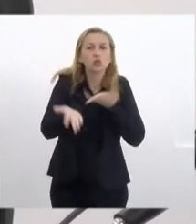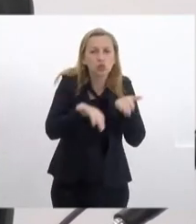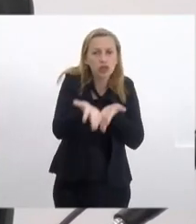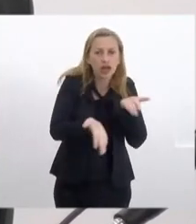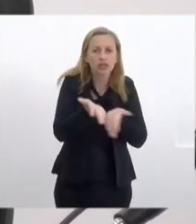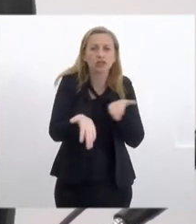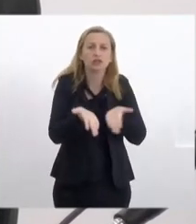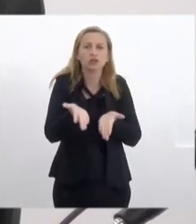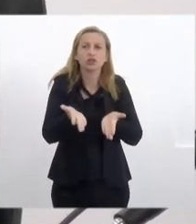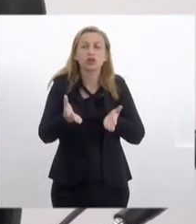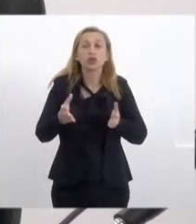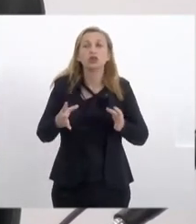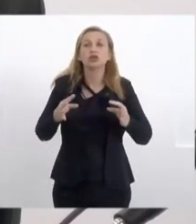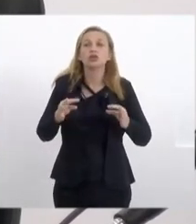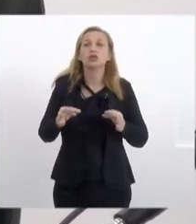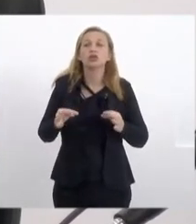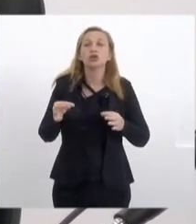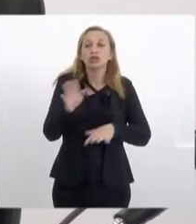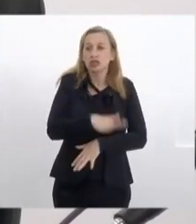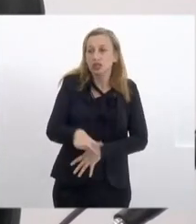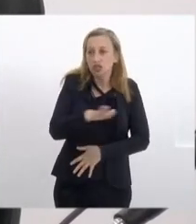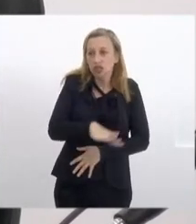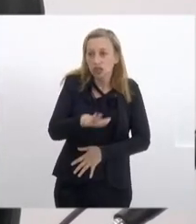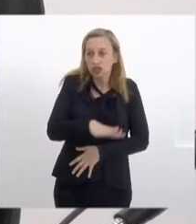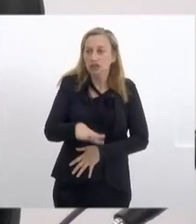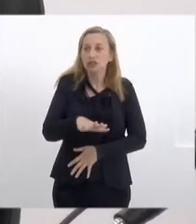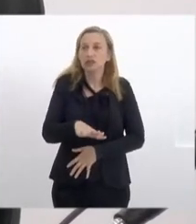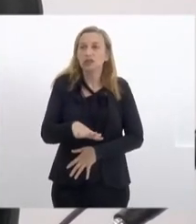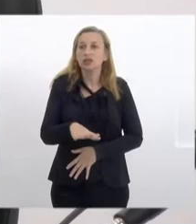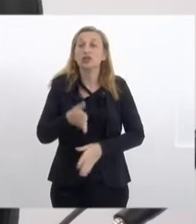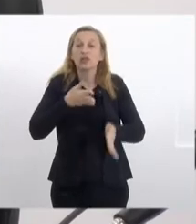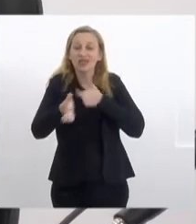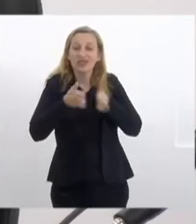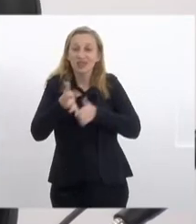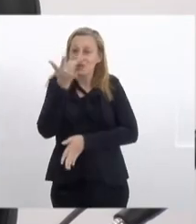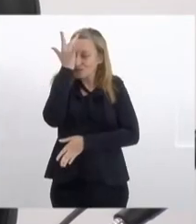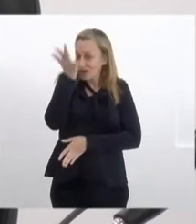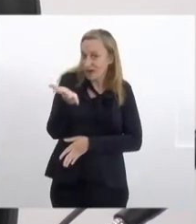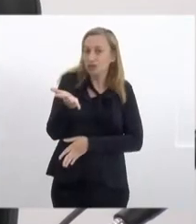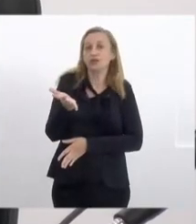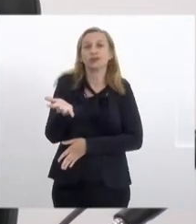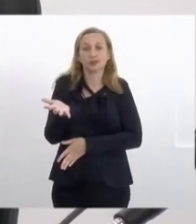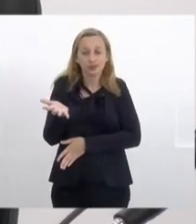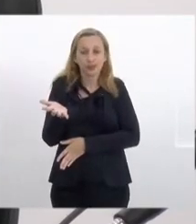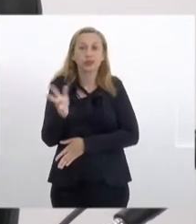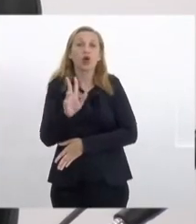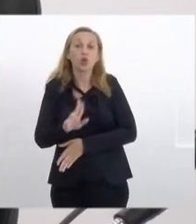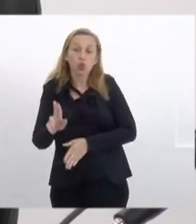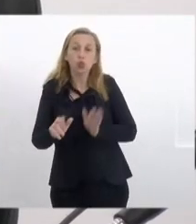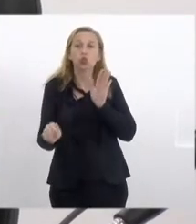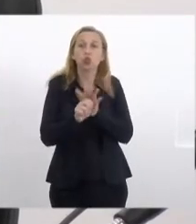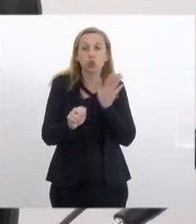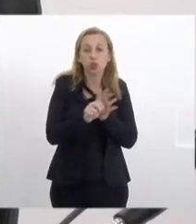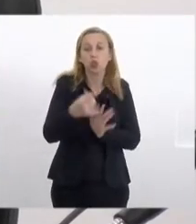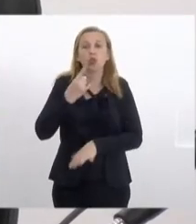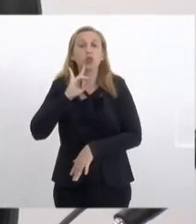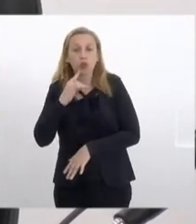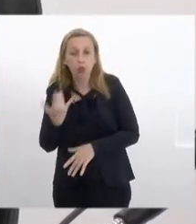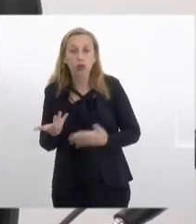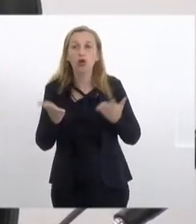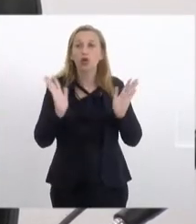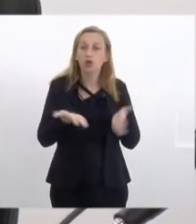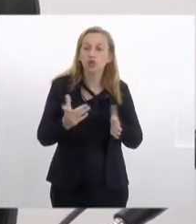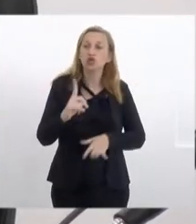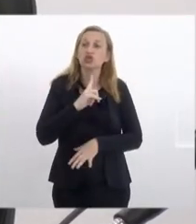cuidado, sobretudo com os menores de idade, que têm um acesso muito fácil, muito livre ao álcool, às drogas. Existe um clima